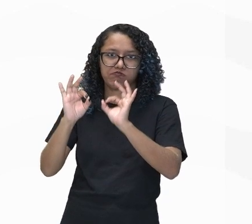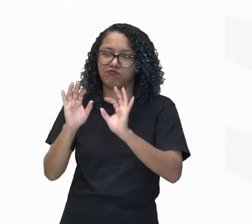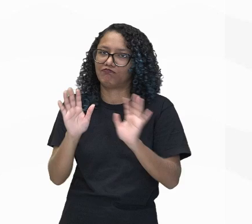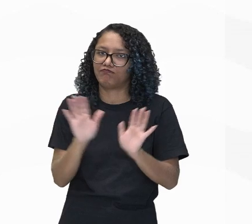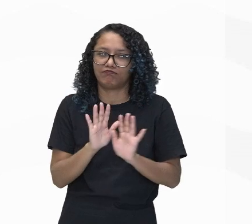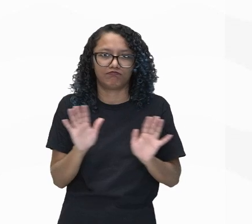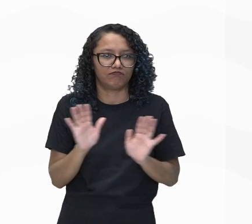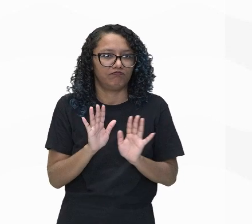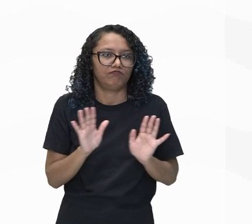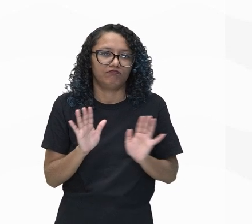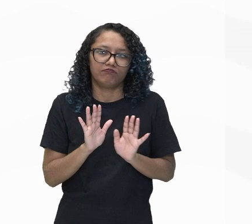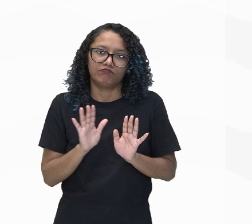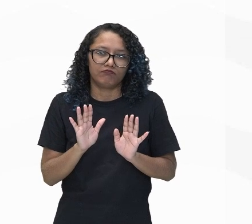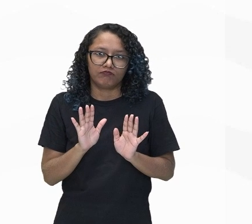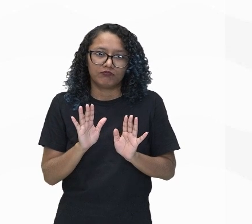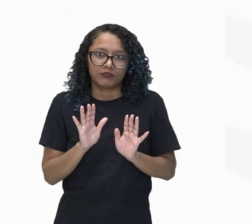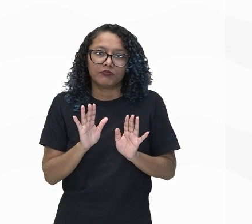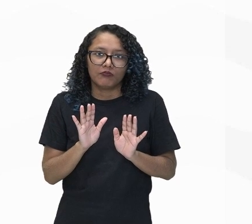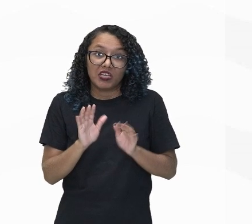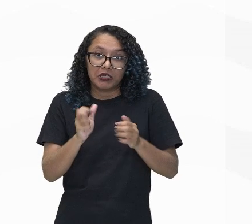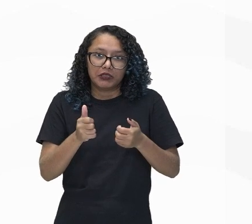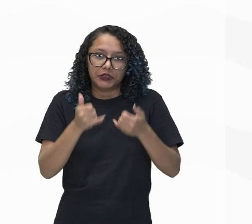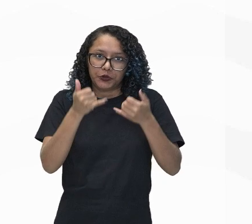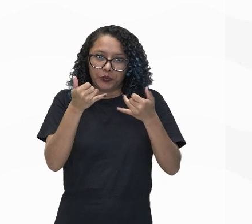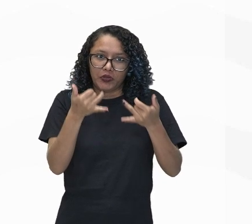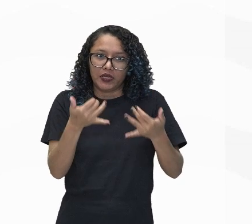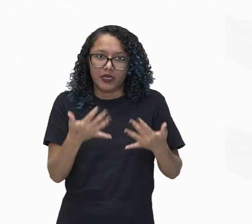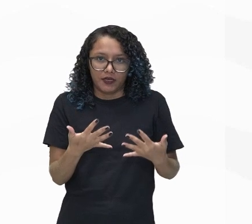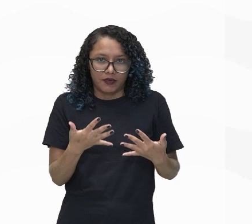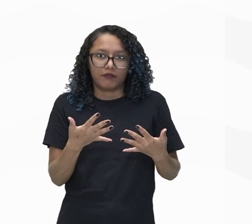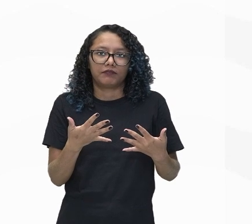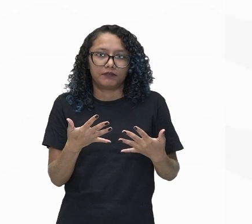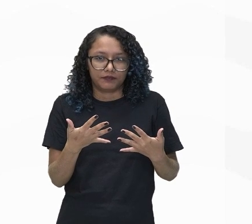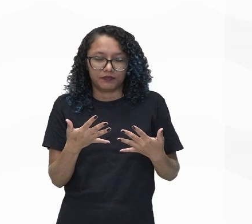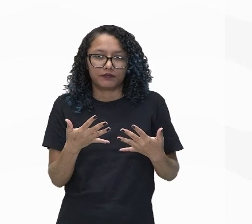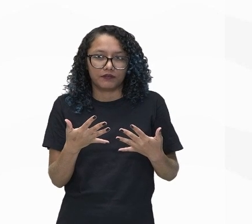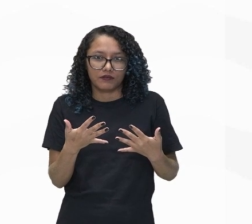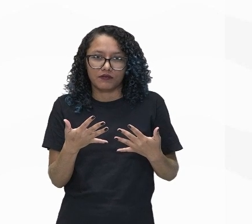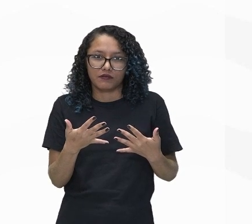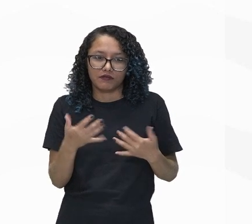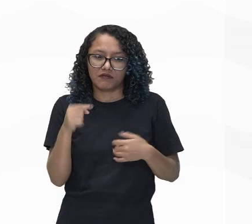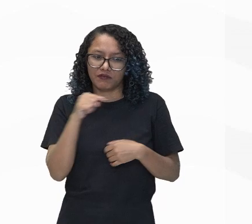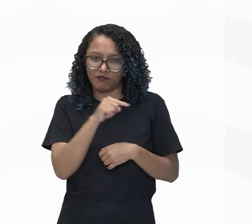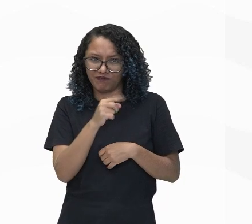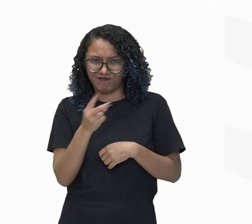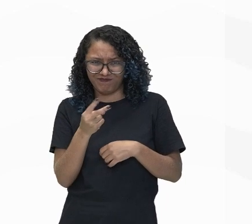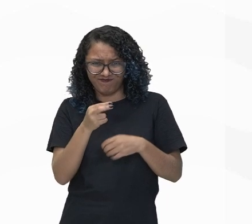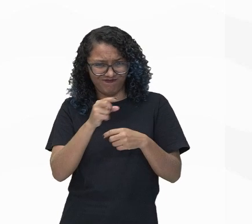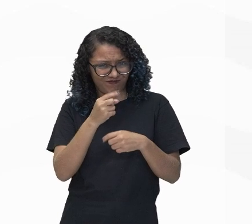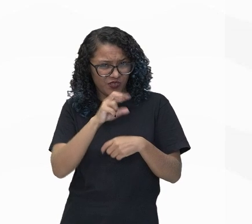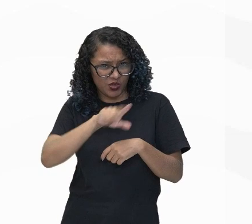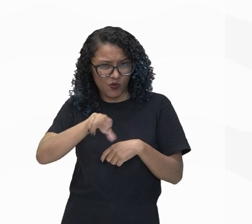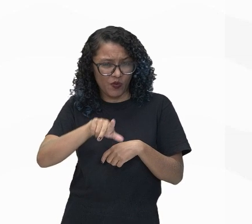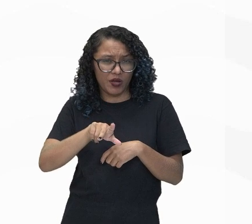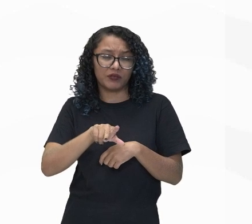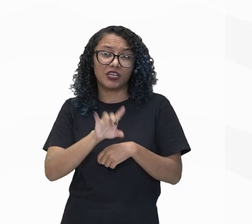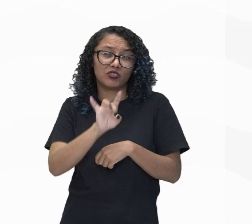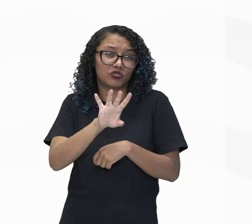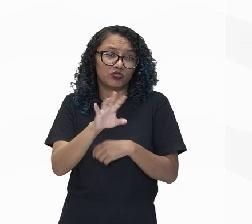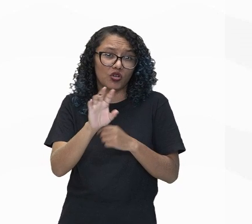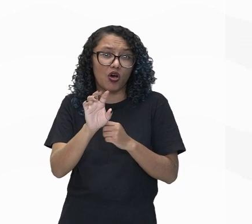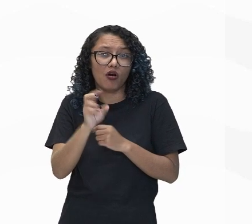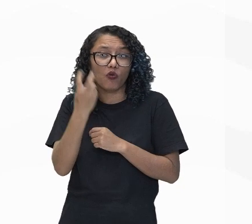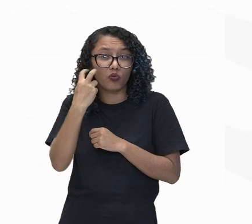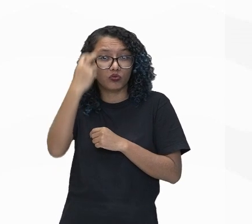vai tratar esse aspecto da cultura dizendo apenas que o que existe são